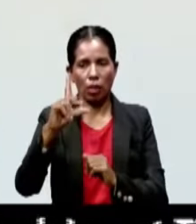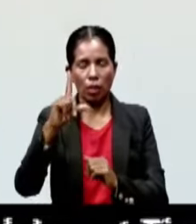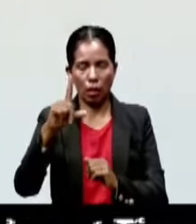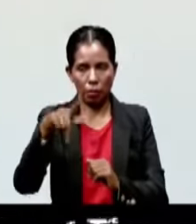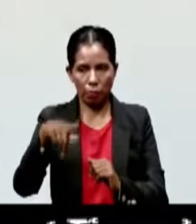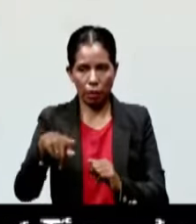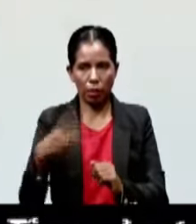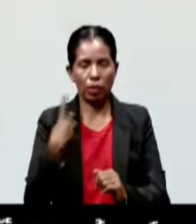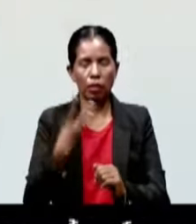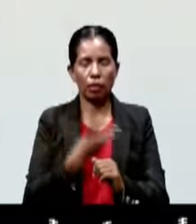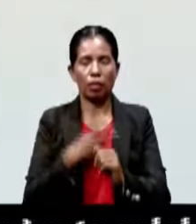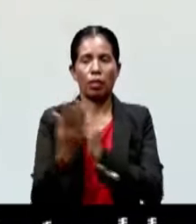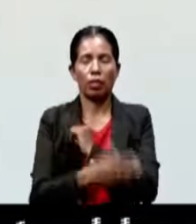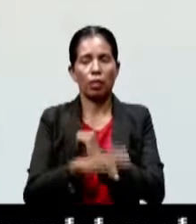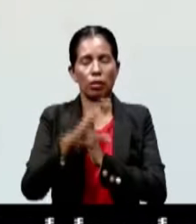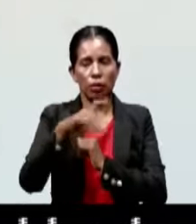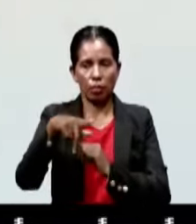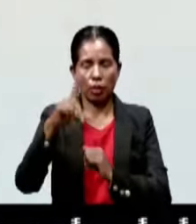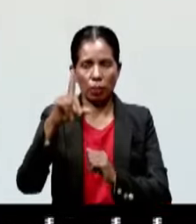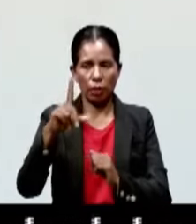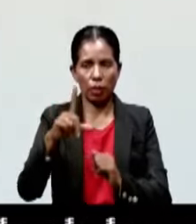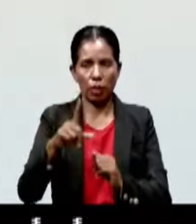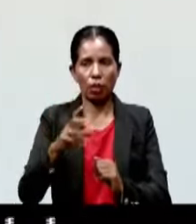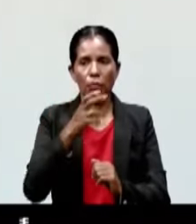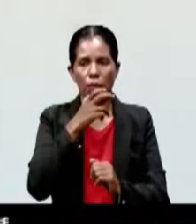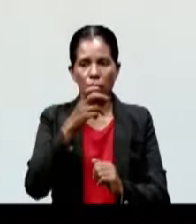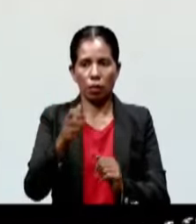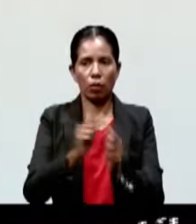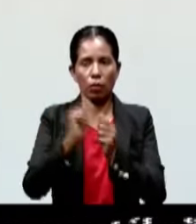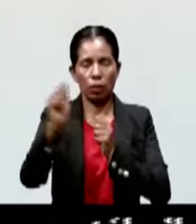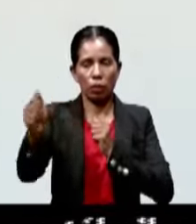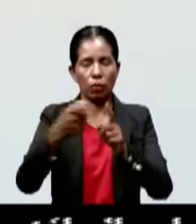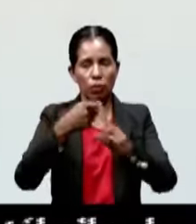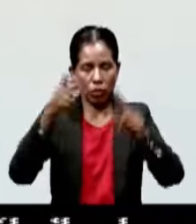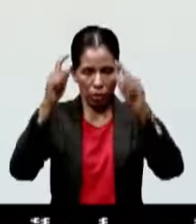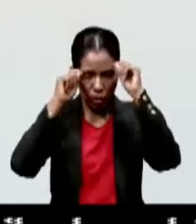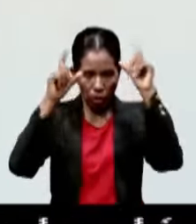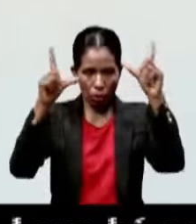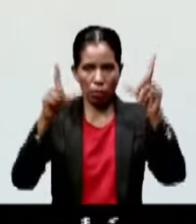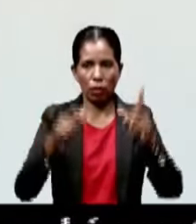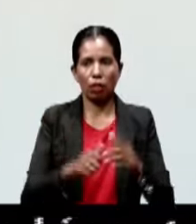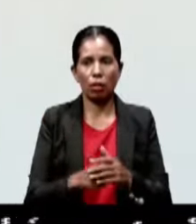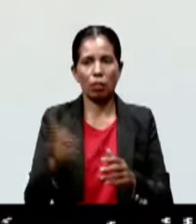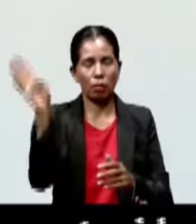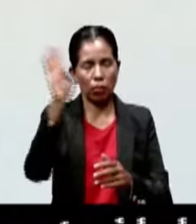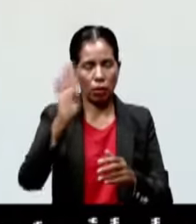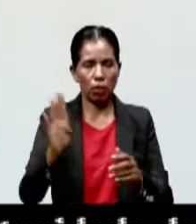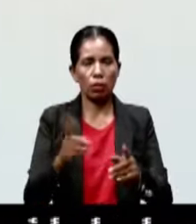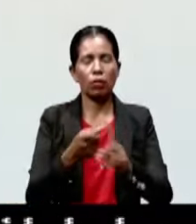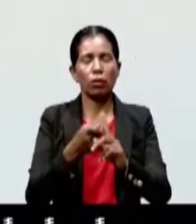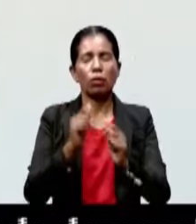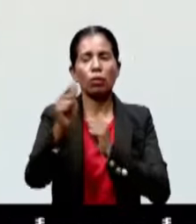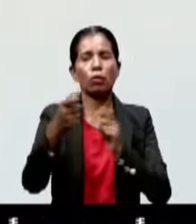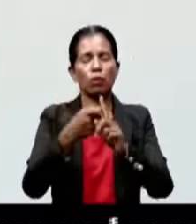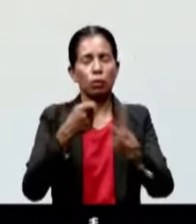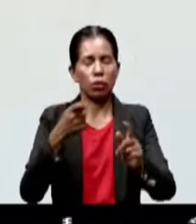e a países CPLP, por exemplo, Portugal do Closos de Timor, Brasil do Closos de Timor, então